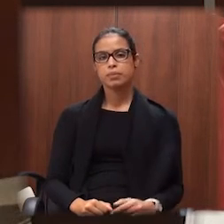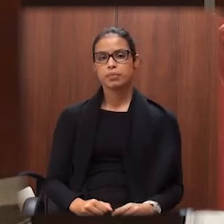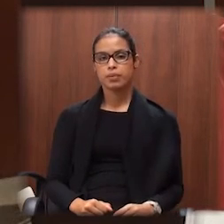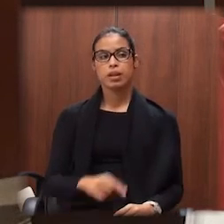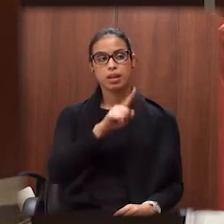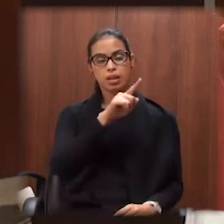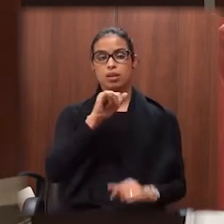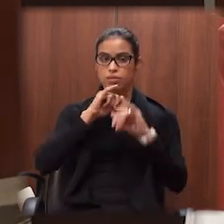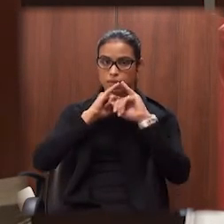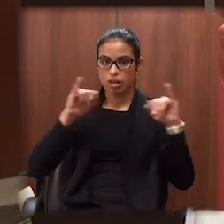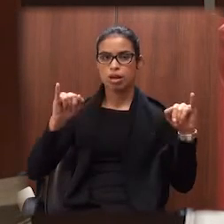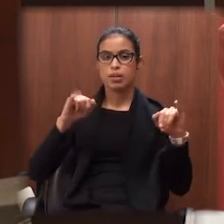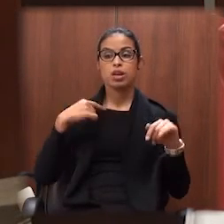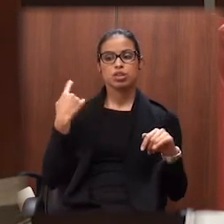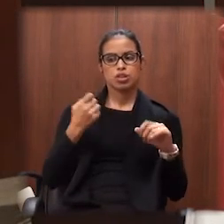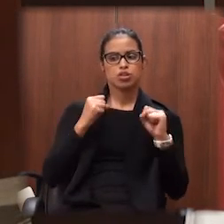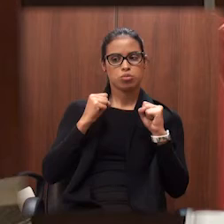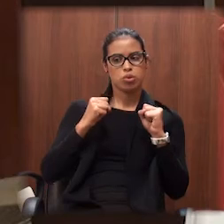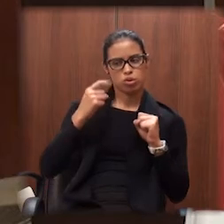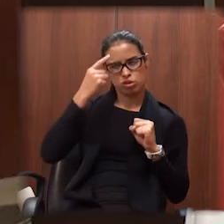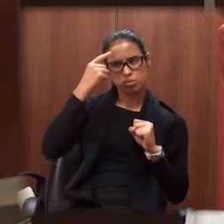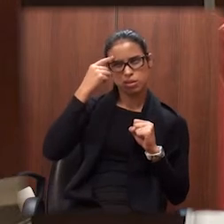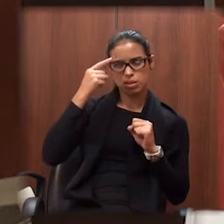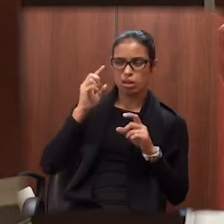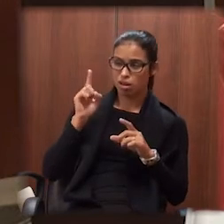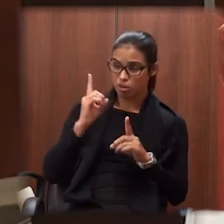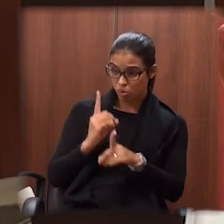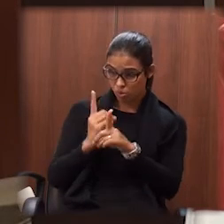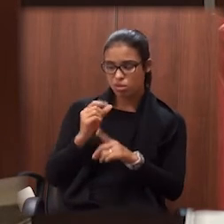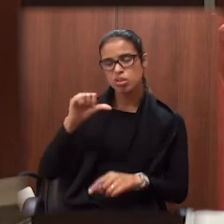podemos ser pessimistas no diagnóstico,